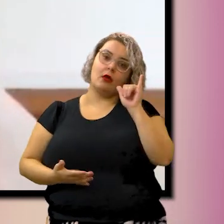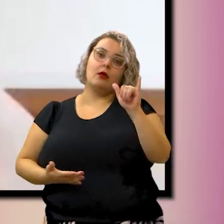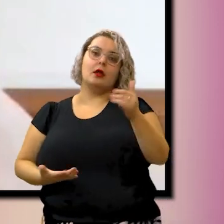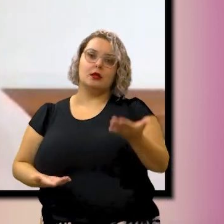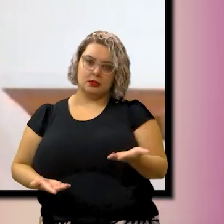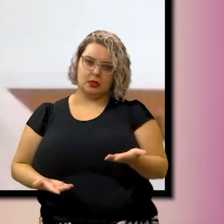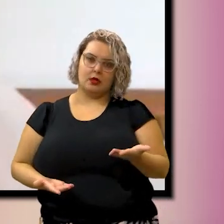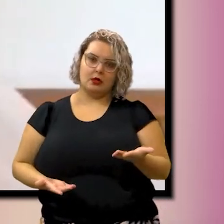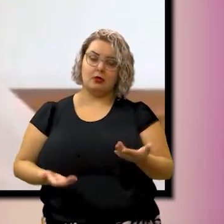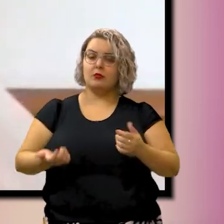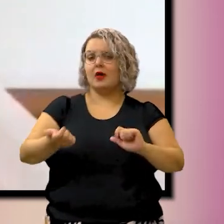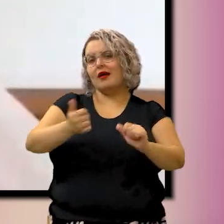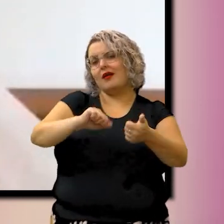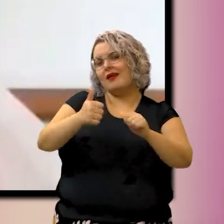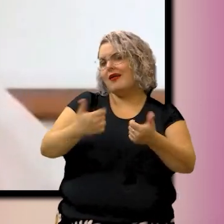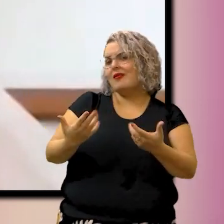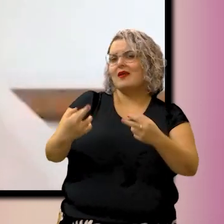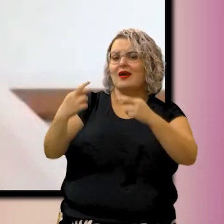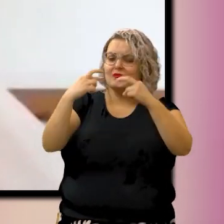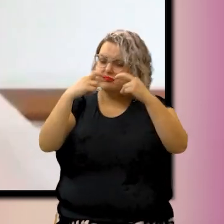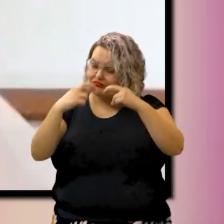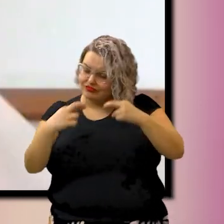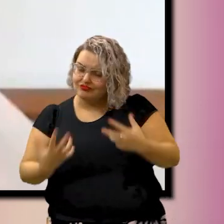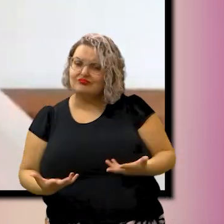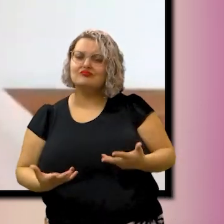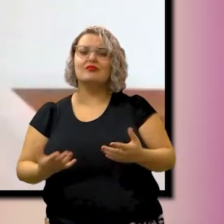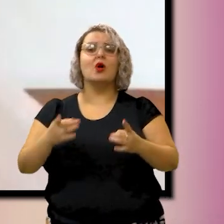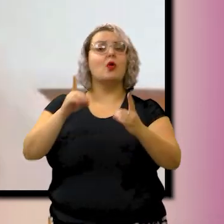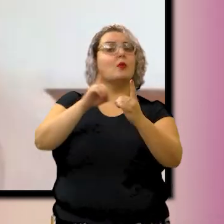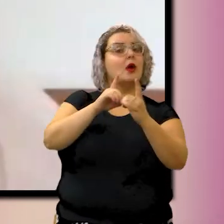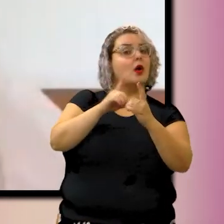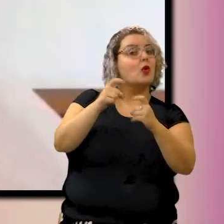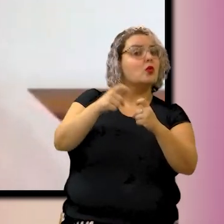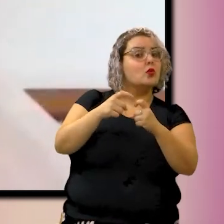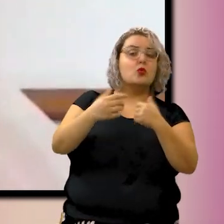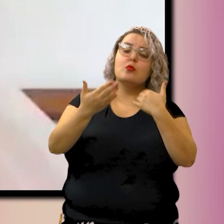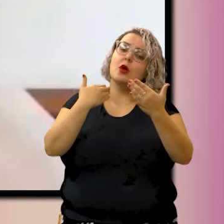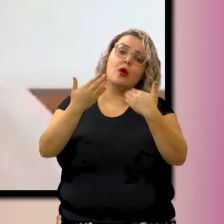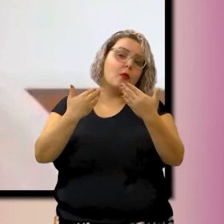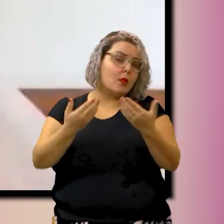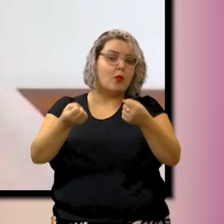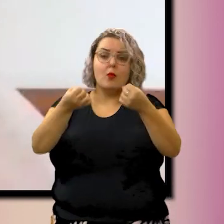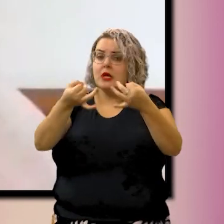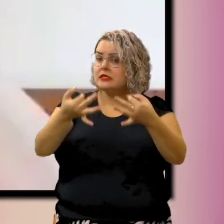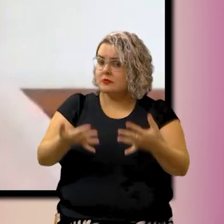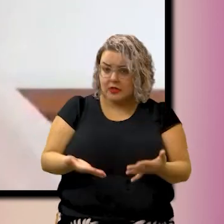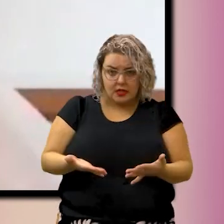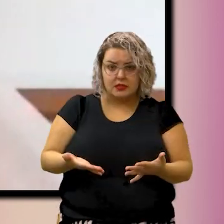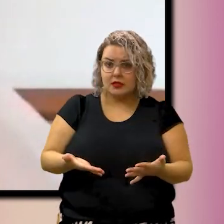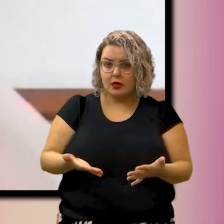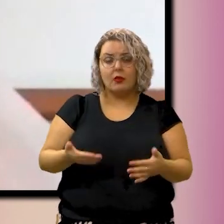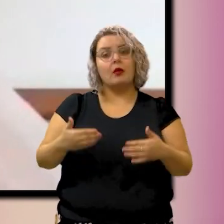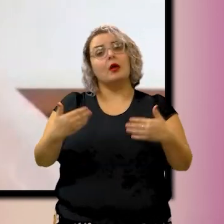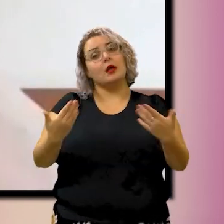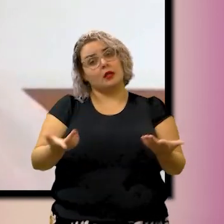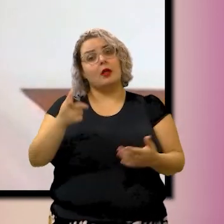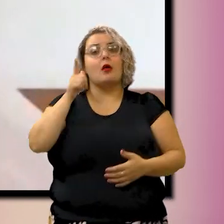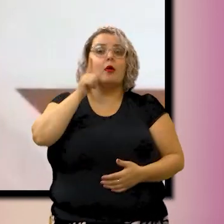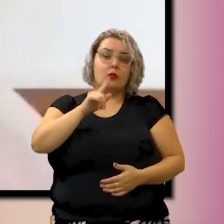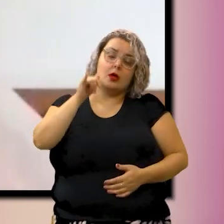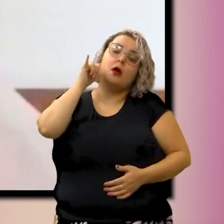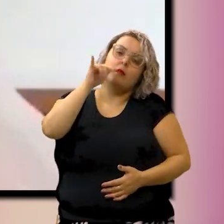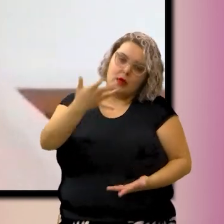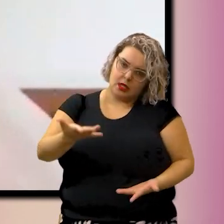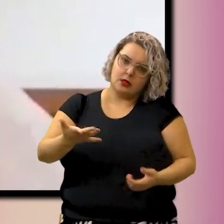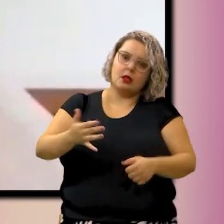vezes e prevenir com uma avaliação, com um check-up, uma consulta, uma conversa, uma orientação. Então, a